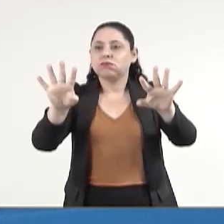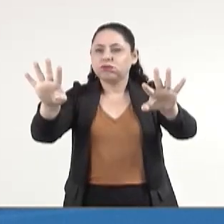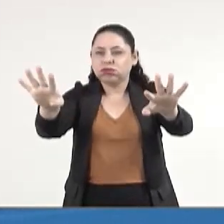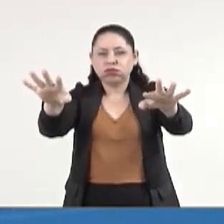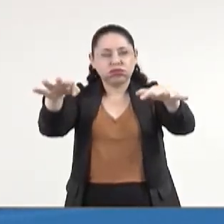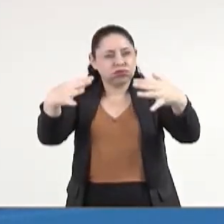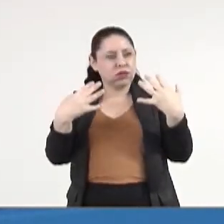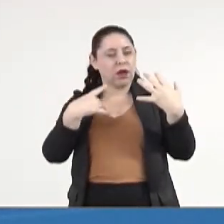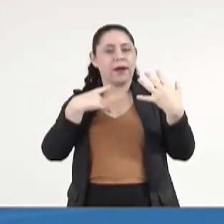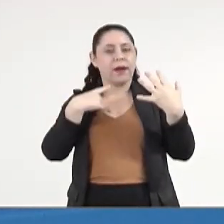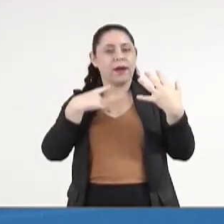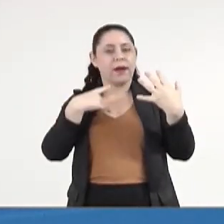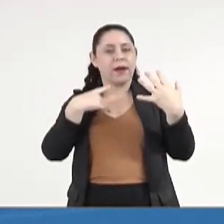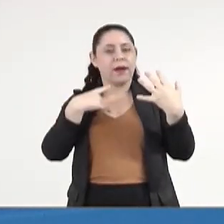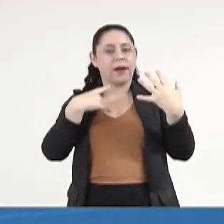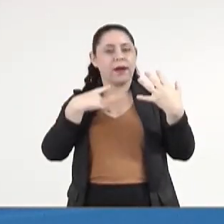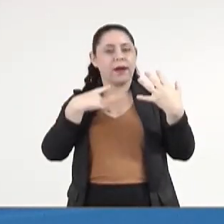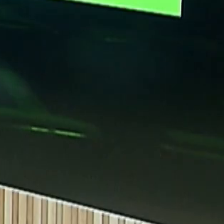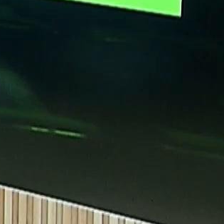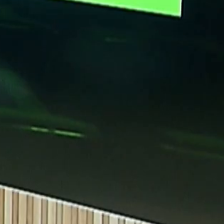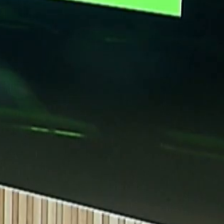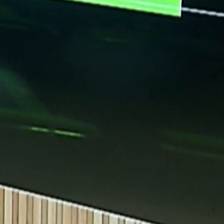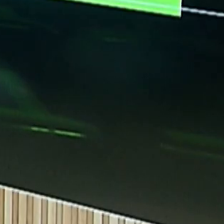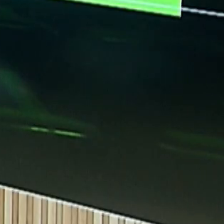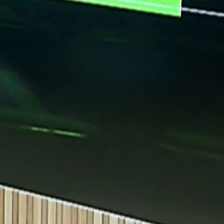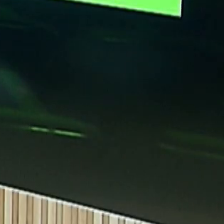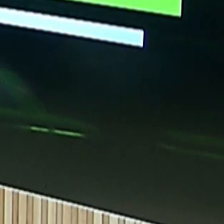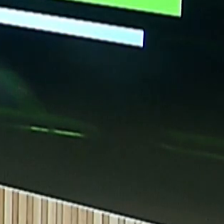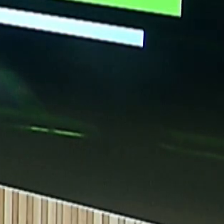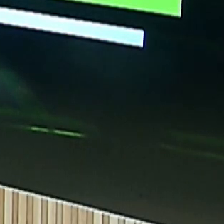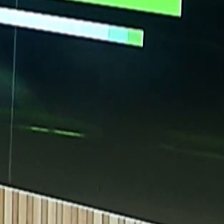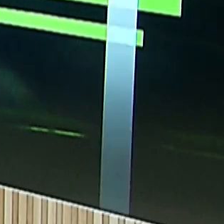atraíram tantos problemas para o país.